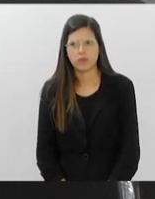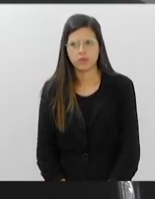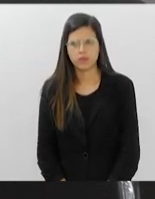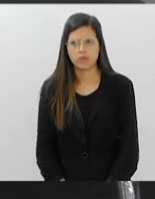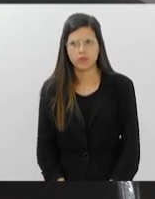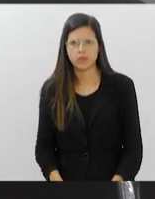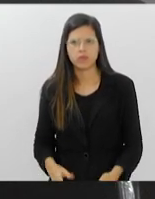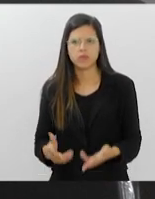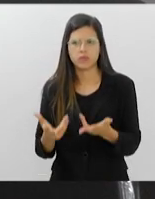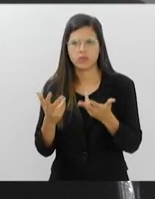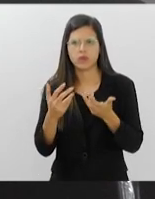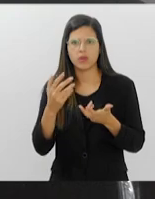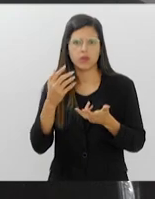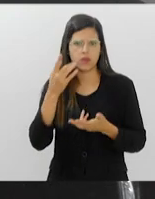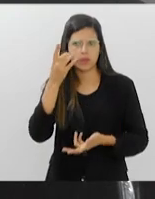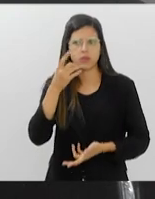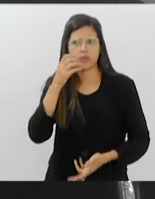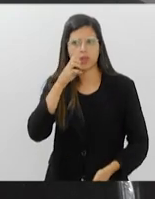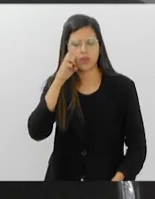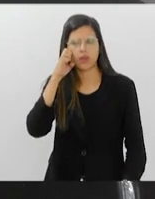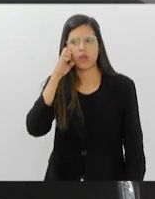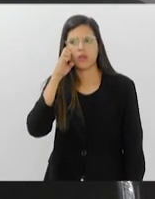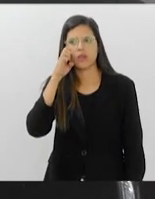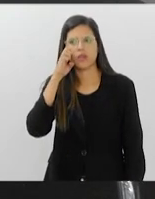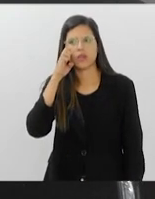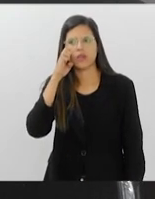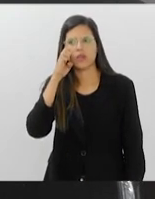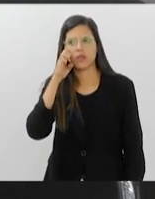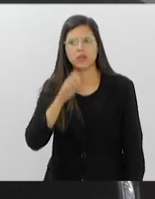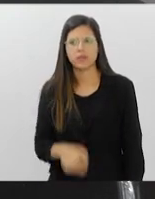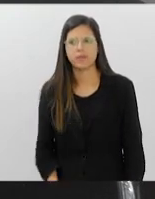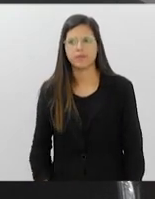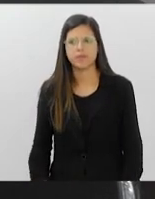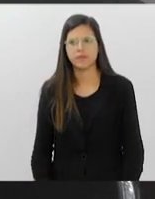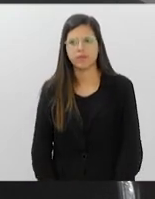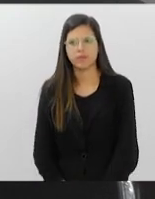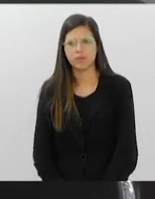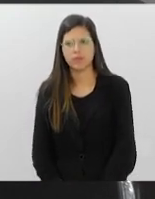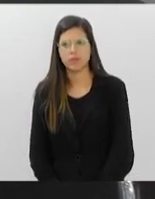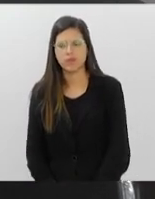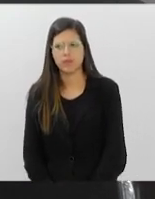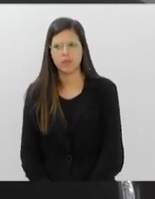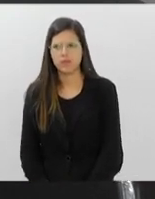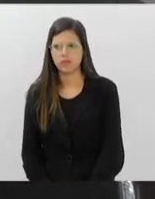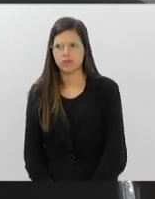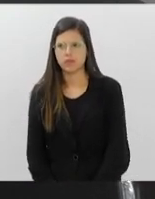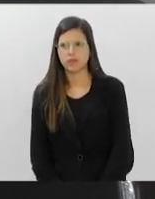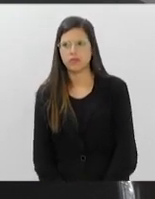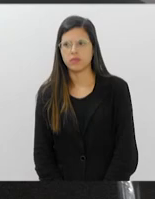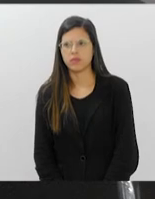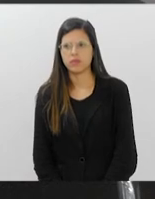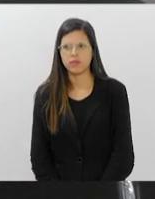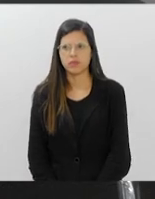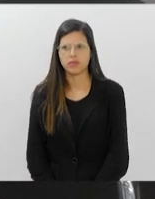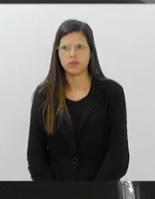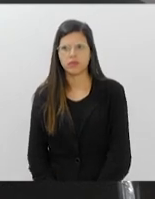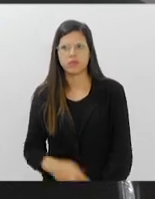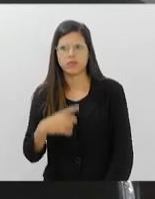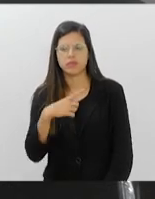Élica, na medida que aqui está definido o